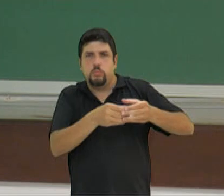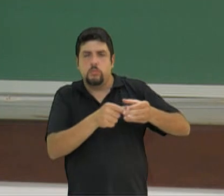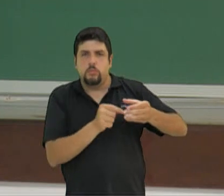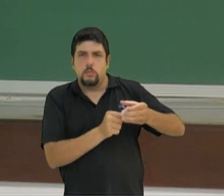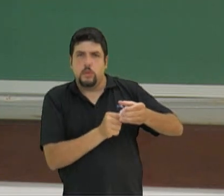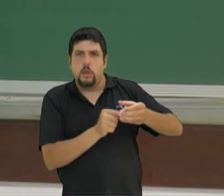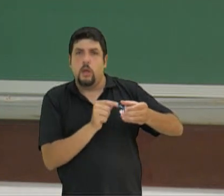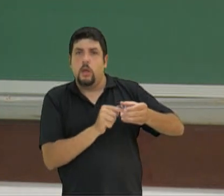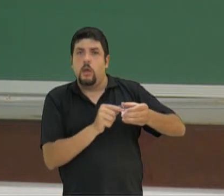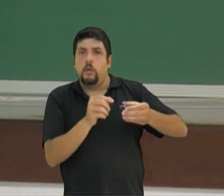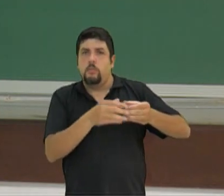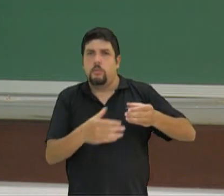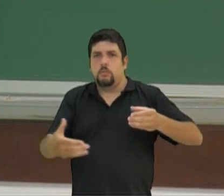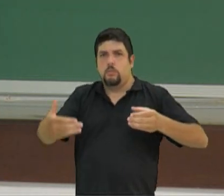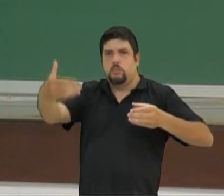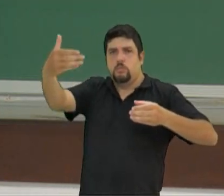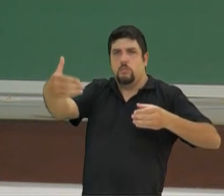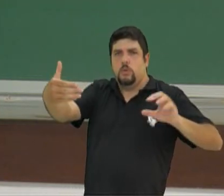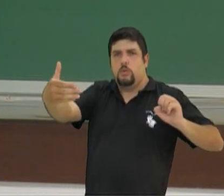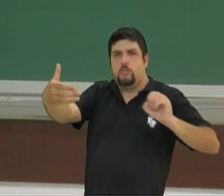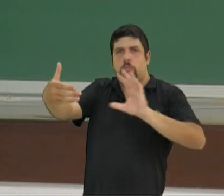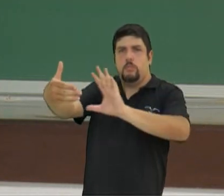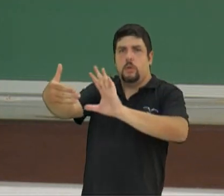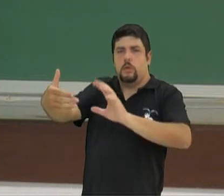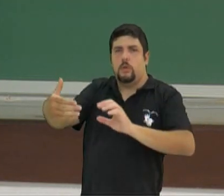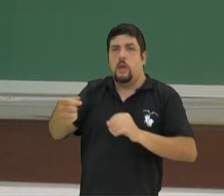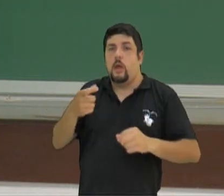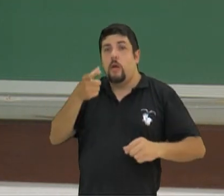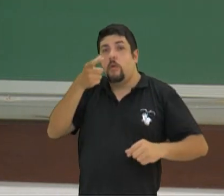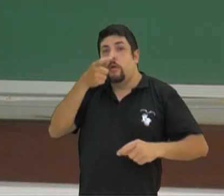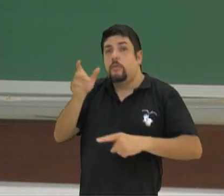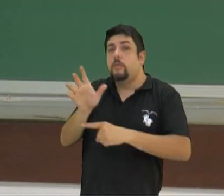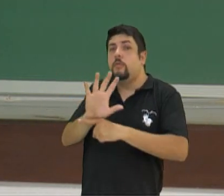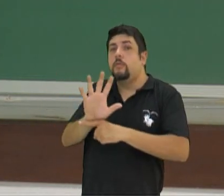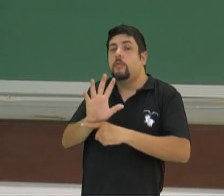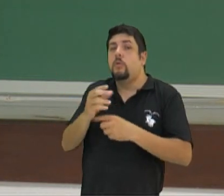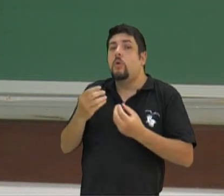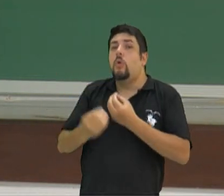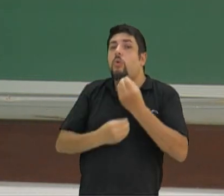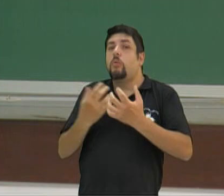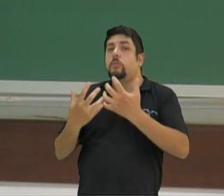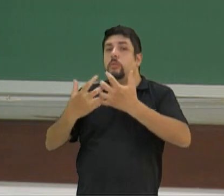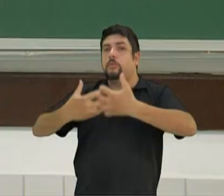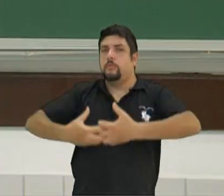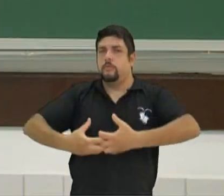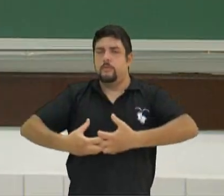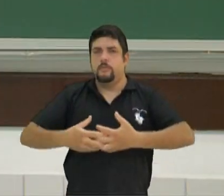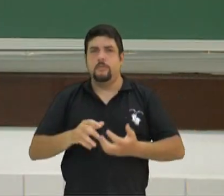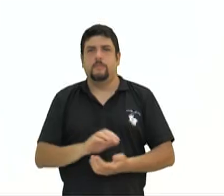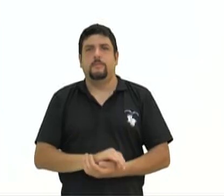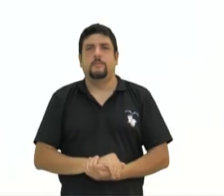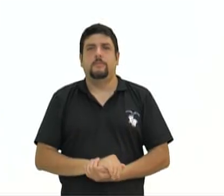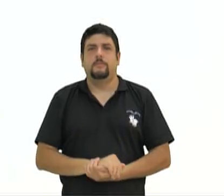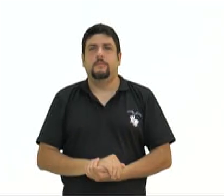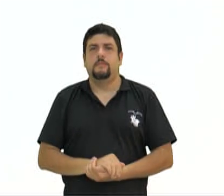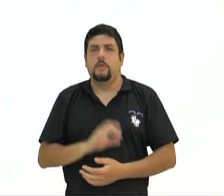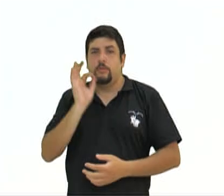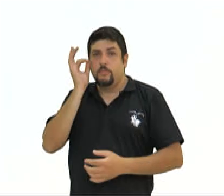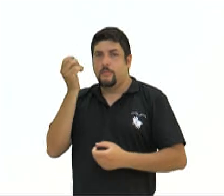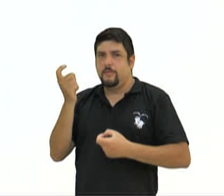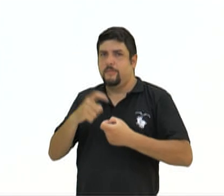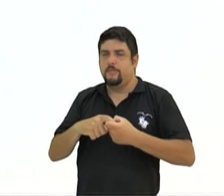projetar isso em alguma parede, em algum lugar, tá? Vamos ver agora um videozinho de como funcionava a lanterna mágica. A gente já volta. Rapidinho, vamos